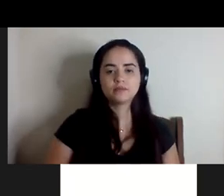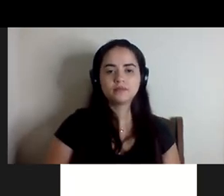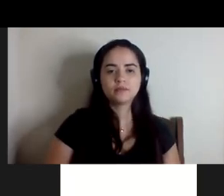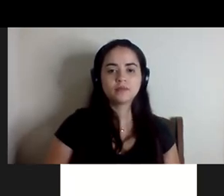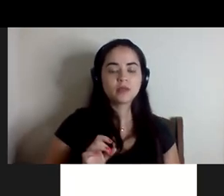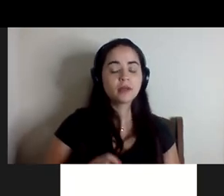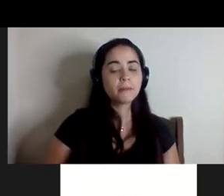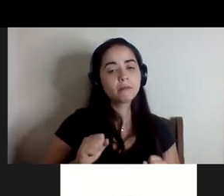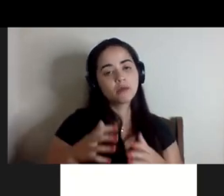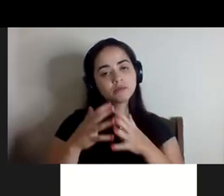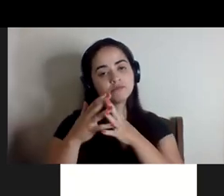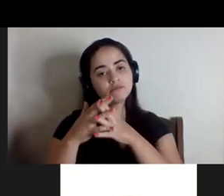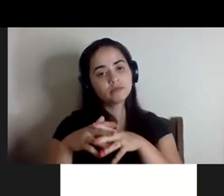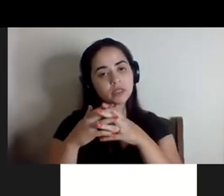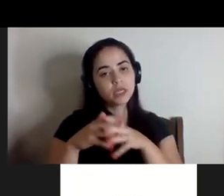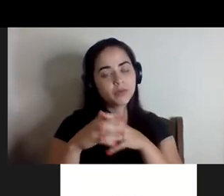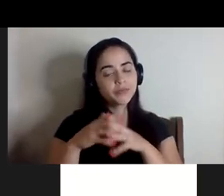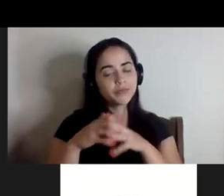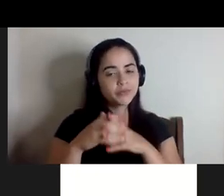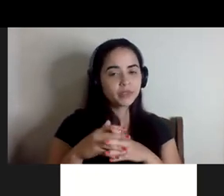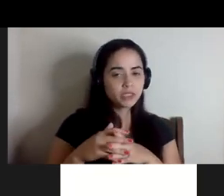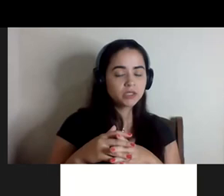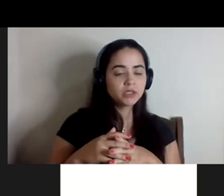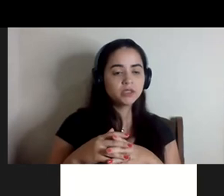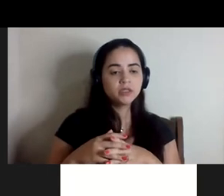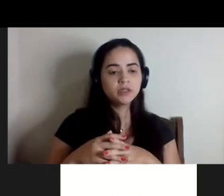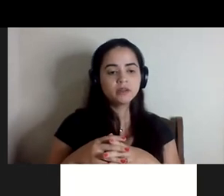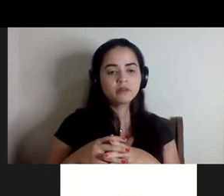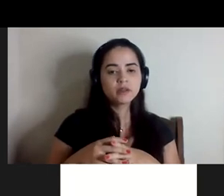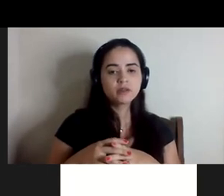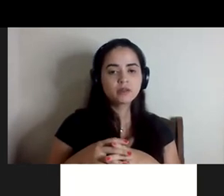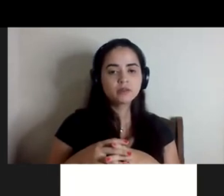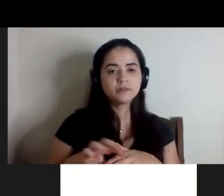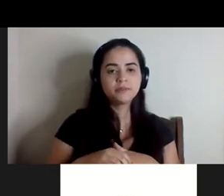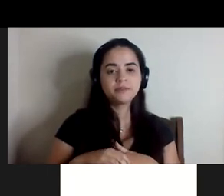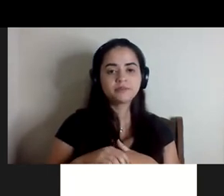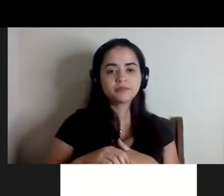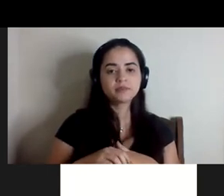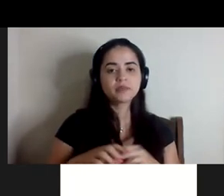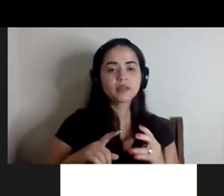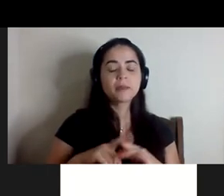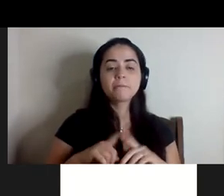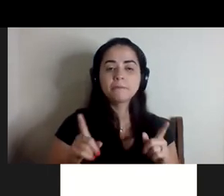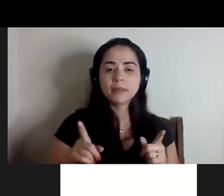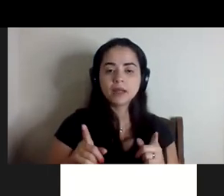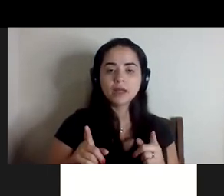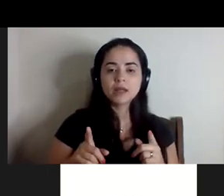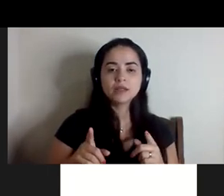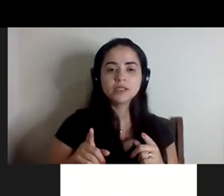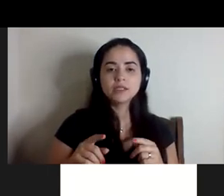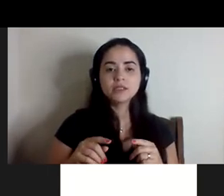é apenas refletir, apenas sem querer diminuir, mas